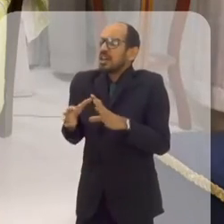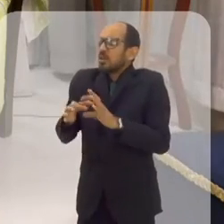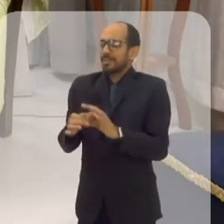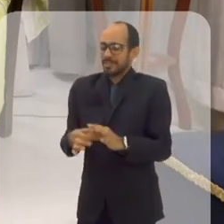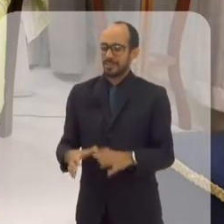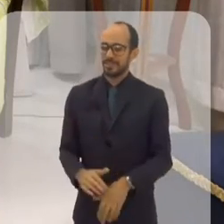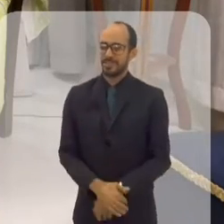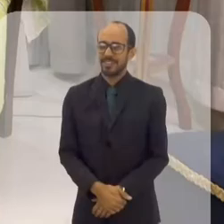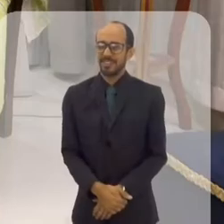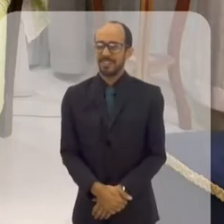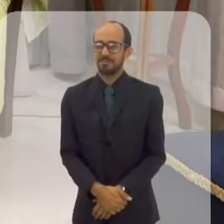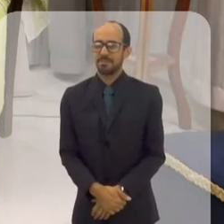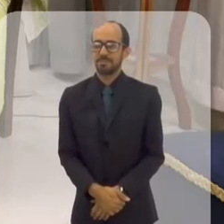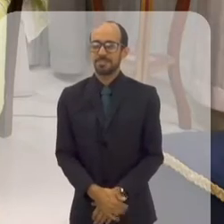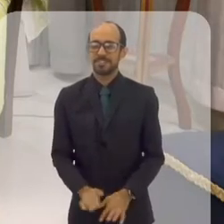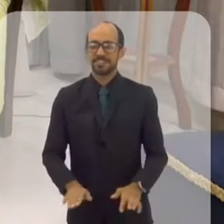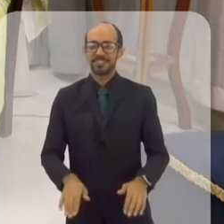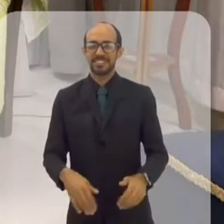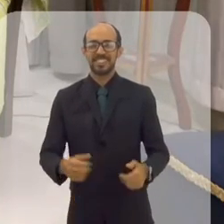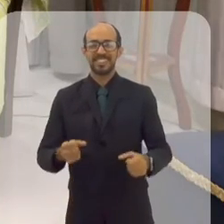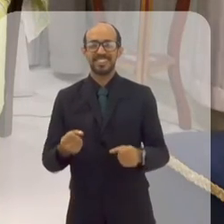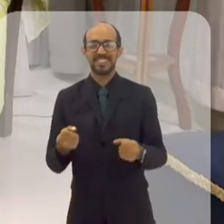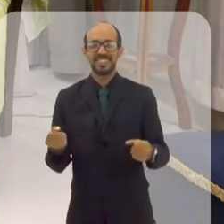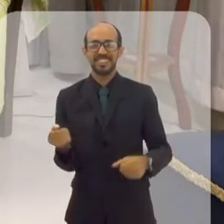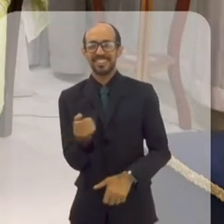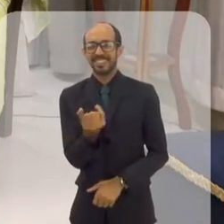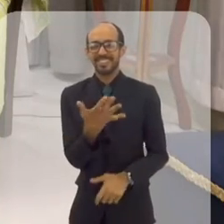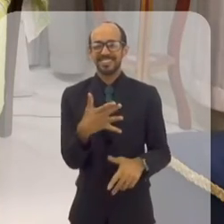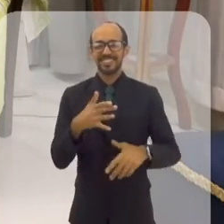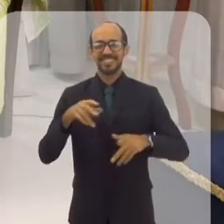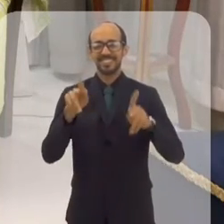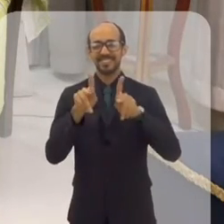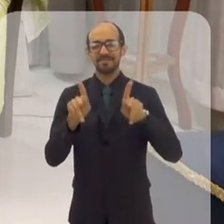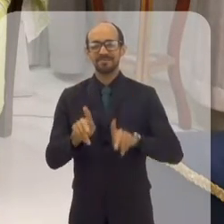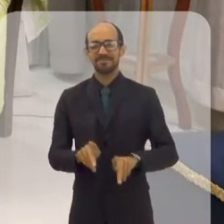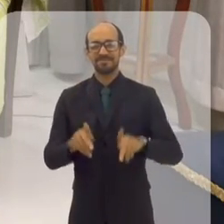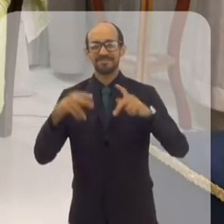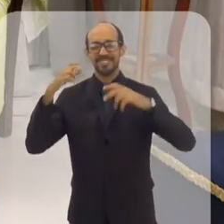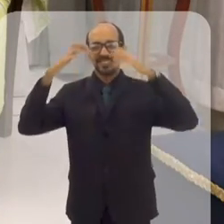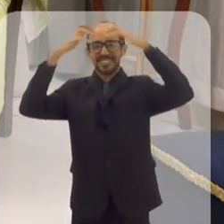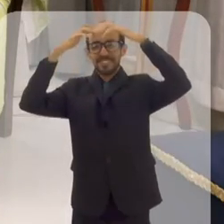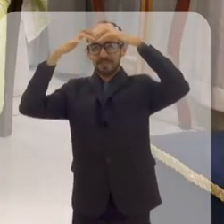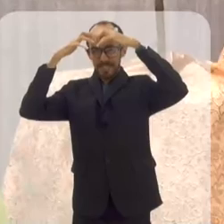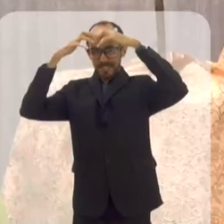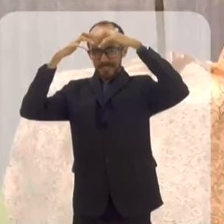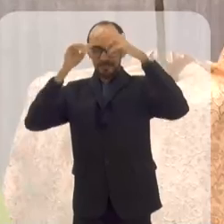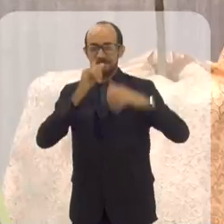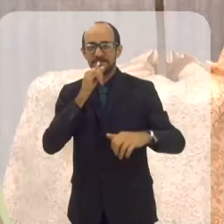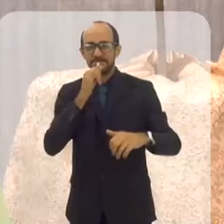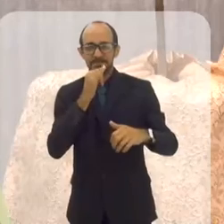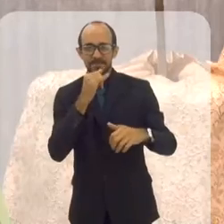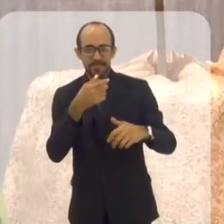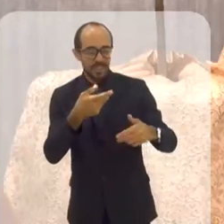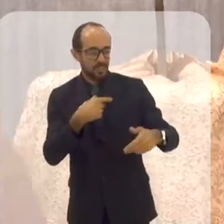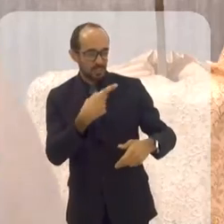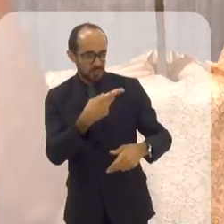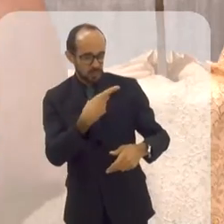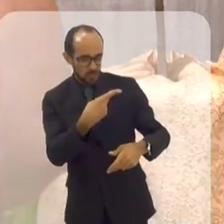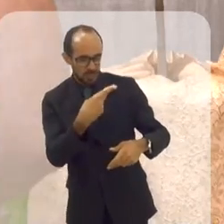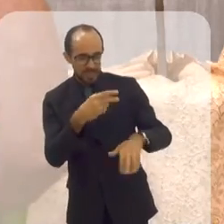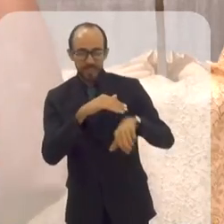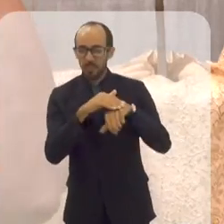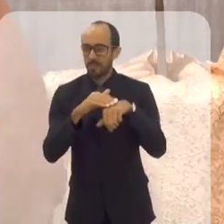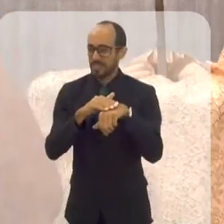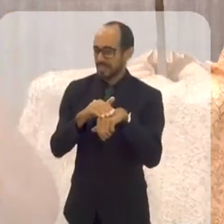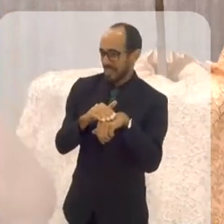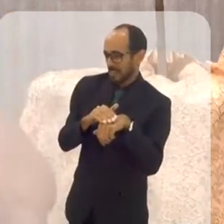sente que está conectado quando você consegue aquietar a mente porque a gente tá o tempo todo aqui conversando e ao